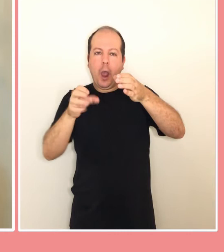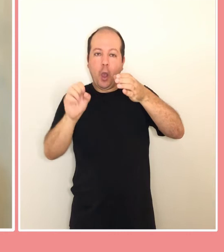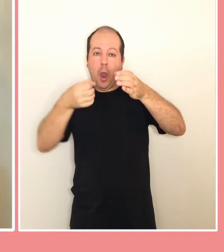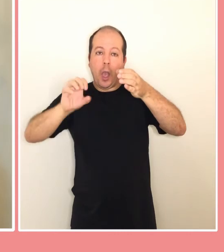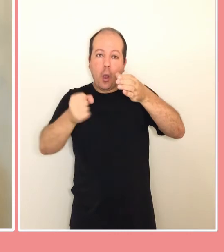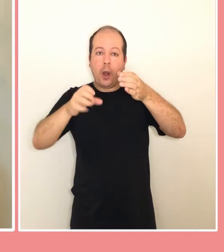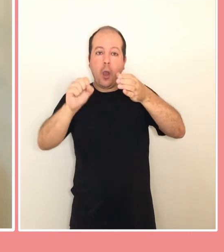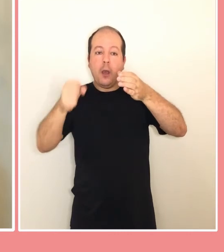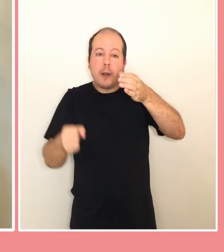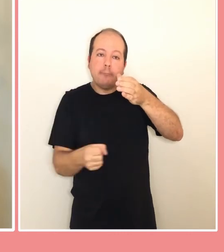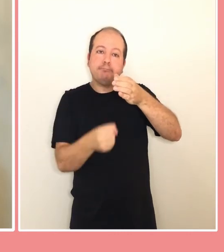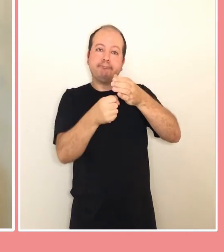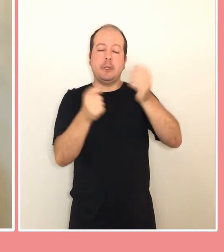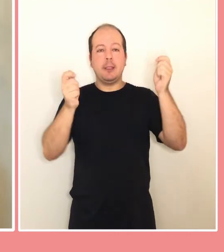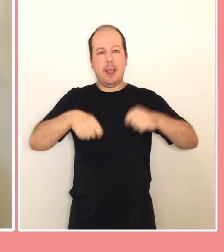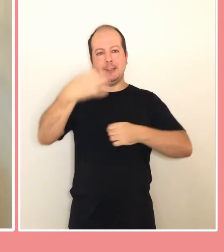enrolando ela por dentro.